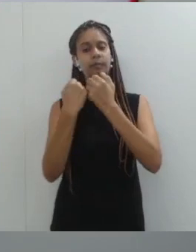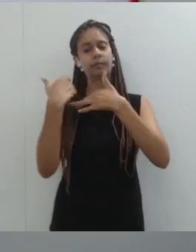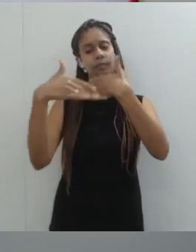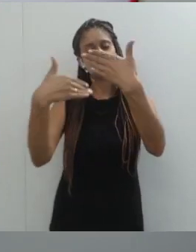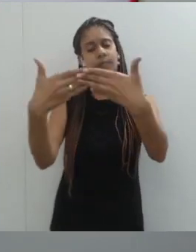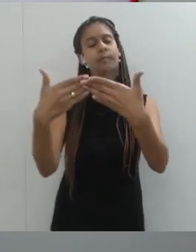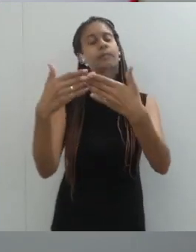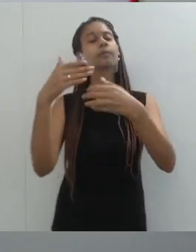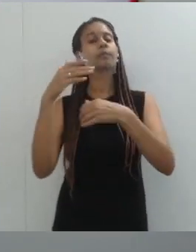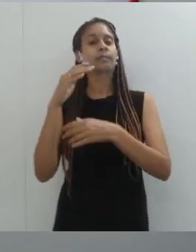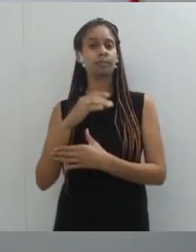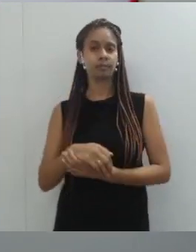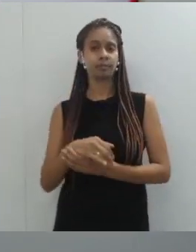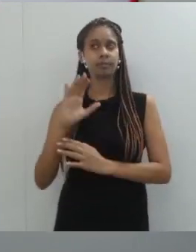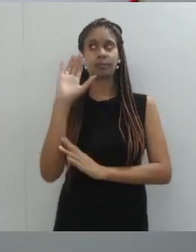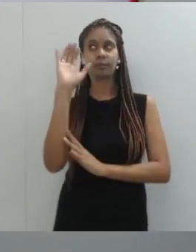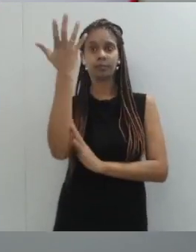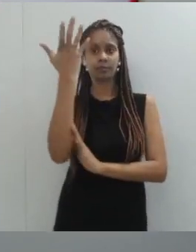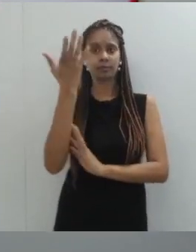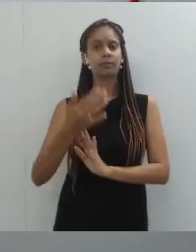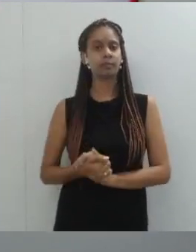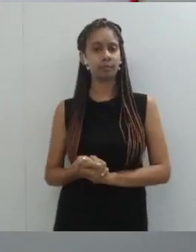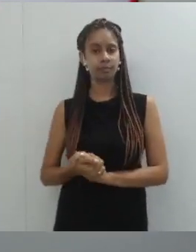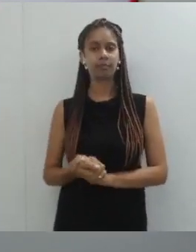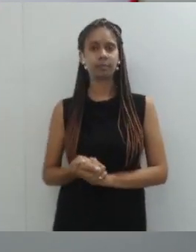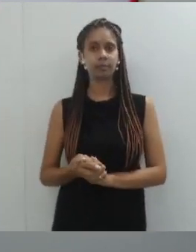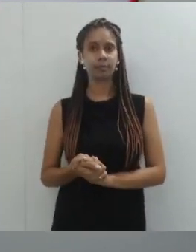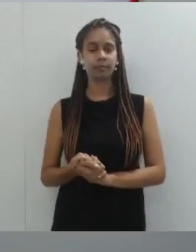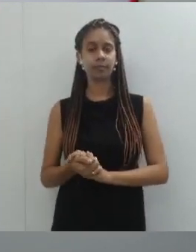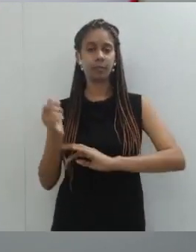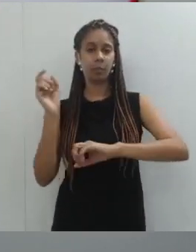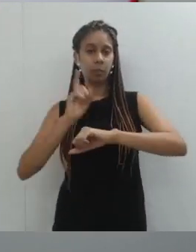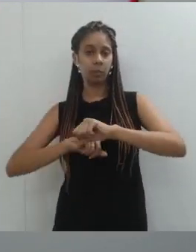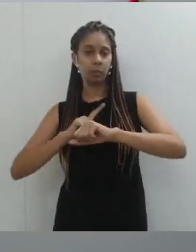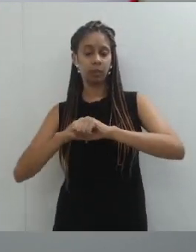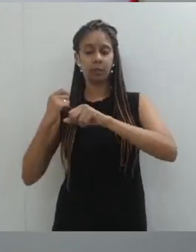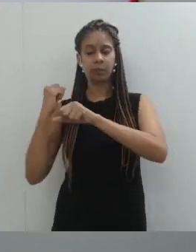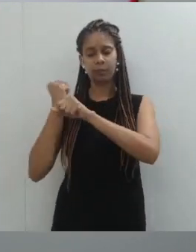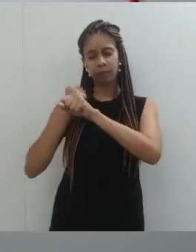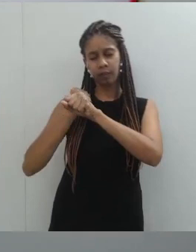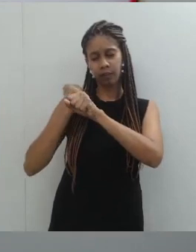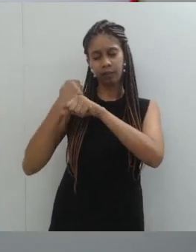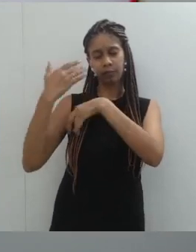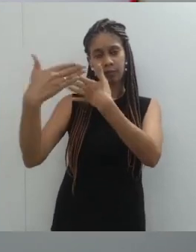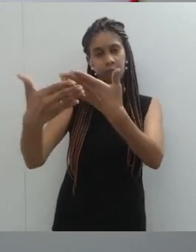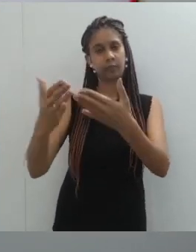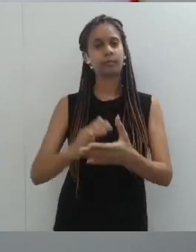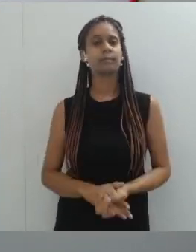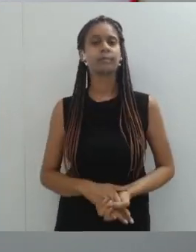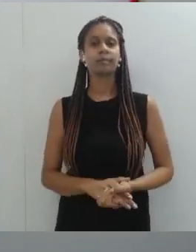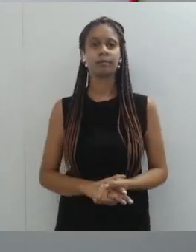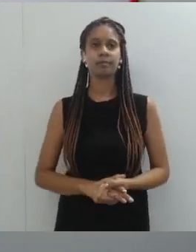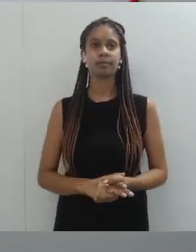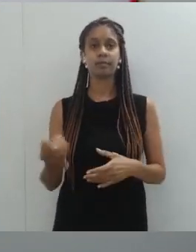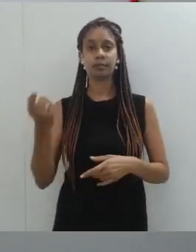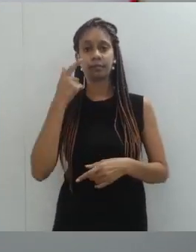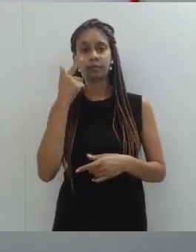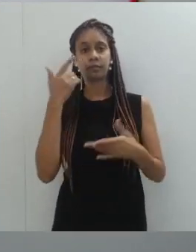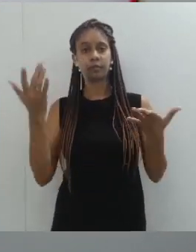tempo. Grifei alguns pontos aí, destaquei na verdade, e gostaria que você se ligasse.